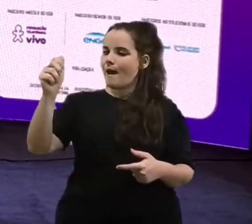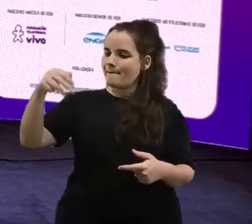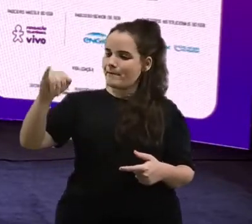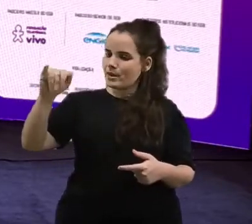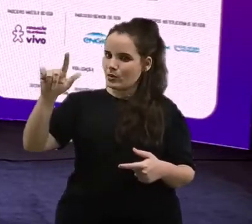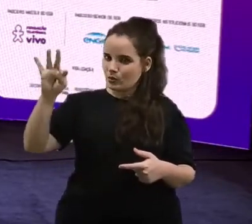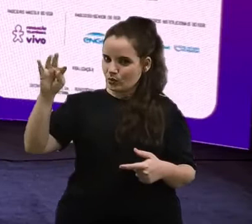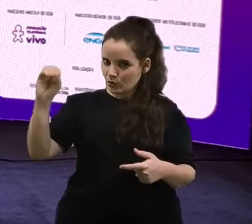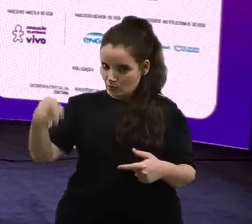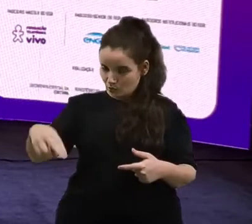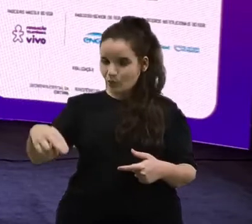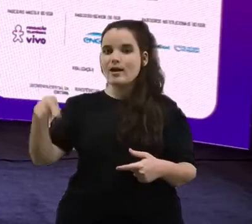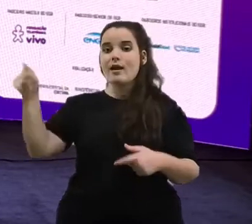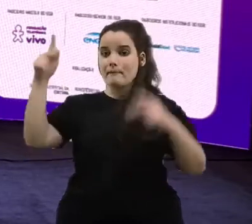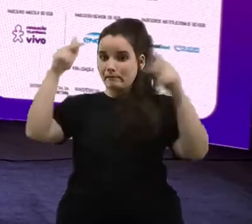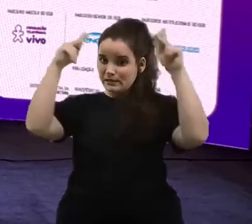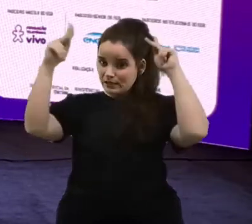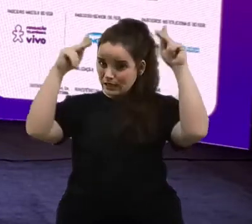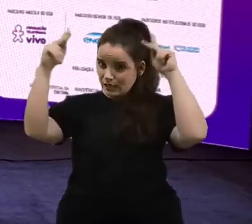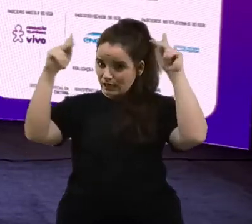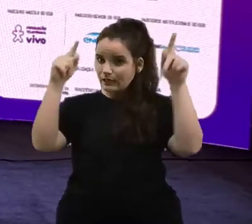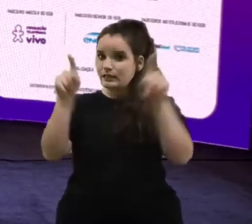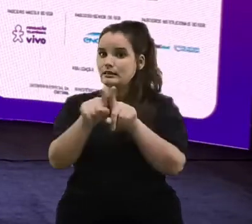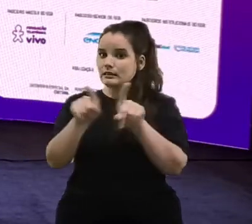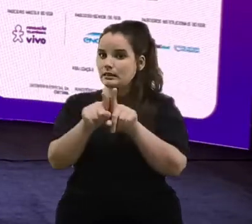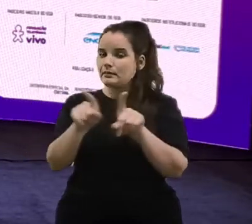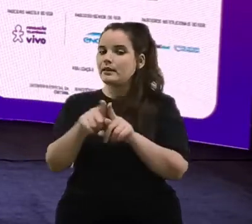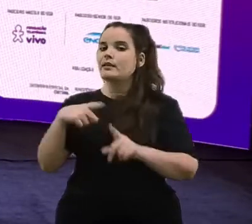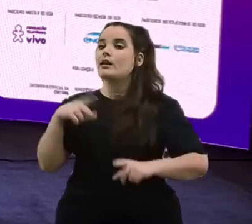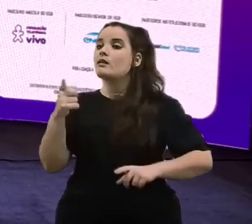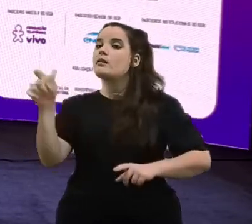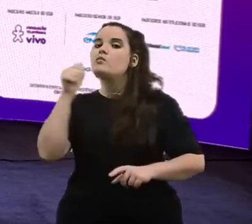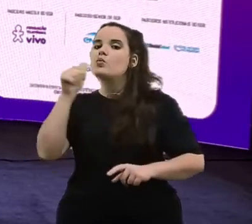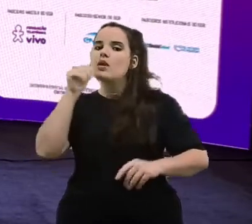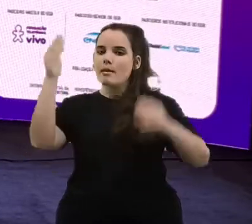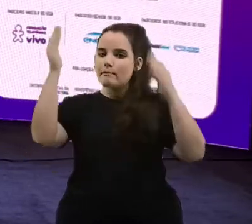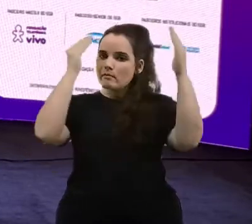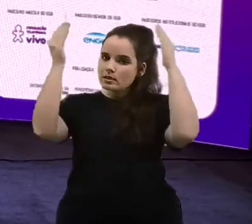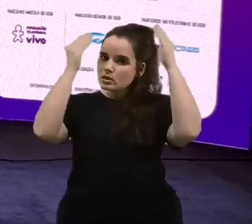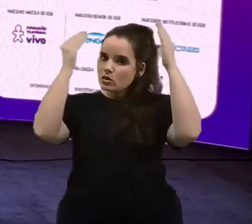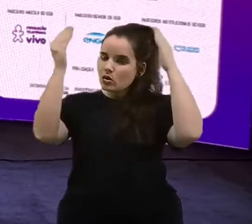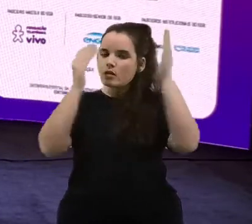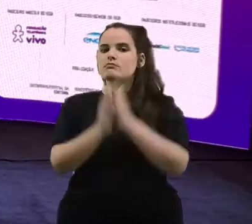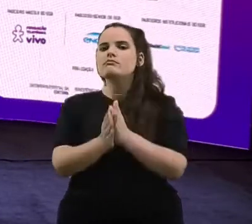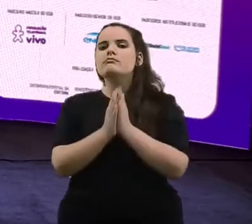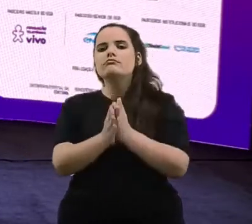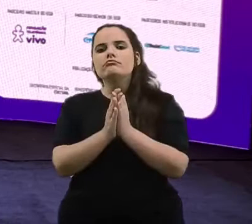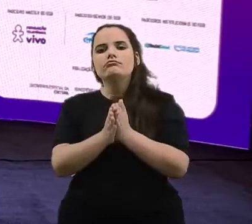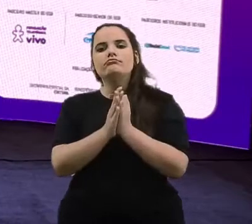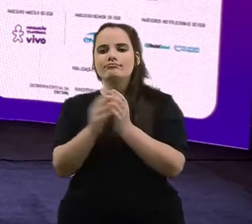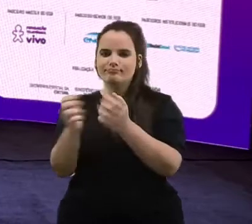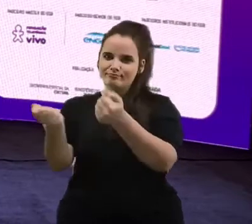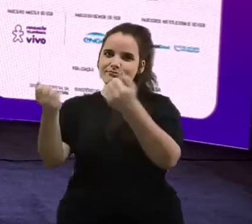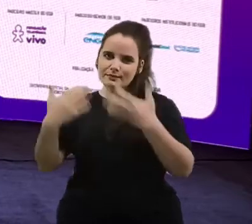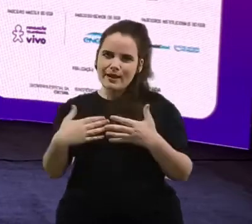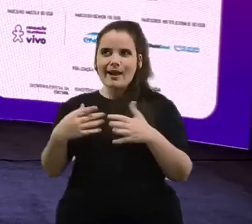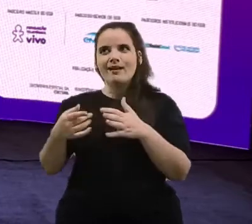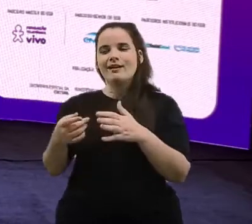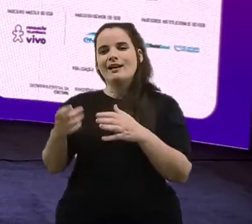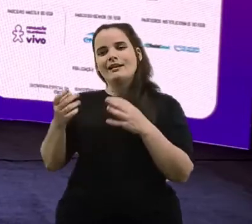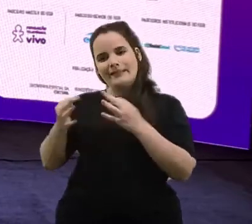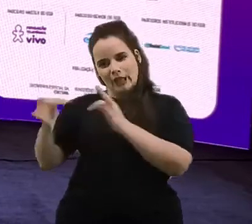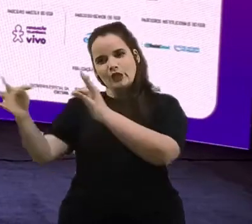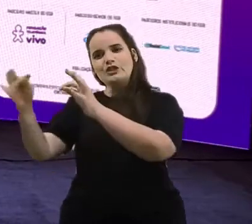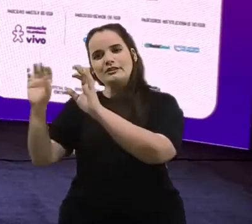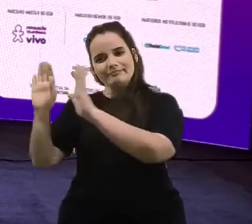que é a psicóloga e também é cientista, né? Eu acho bem bacana a gente introduzir, até antes de falar da tecnologia, que é um